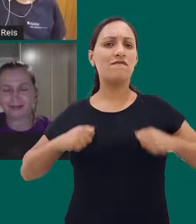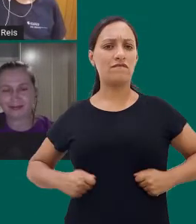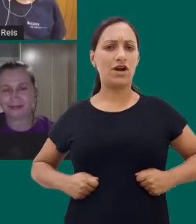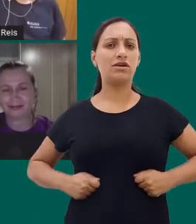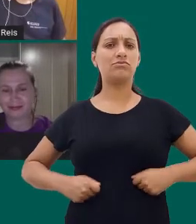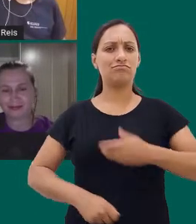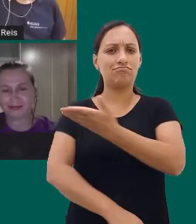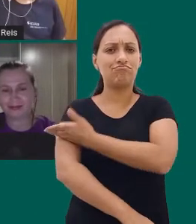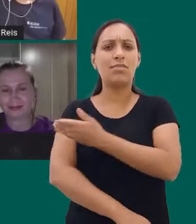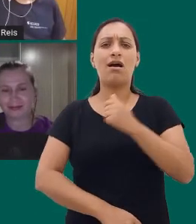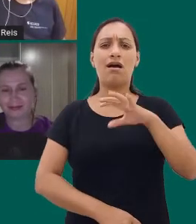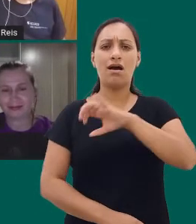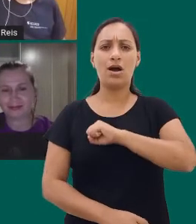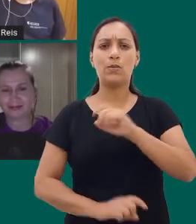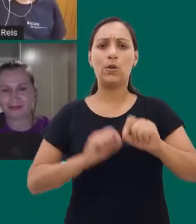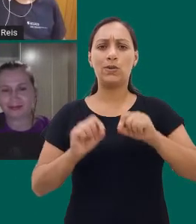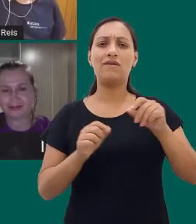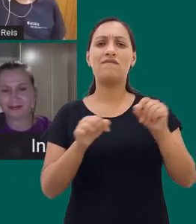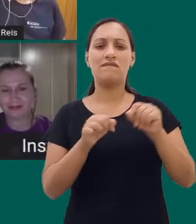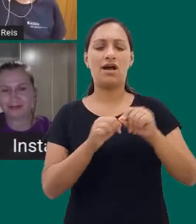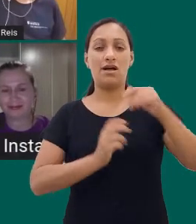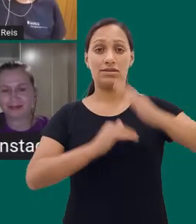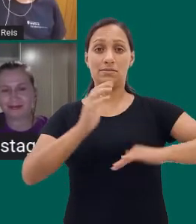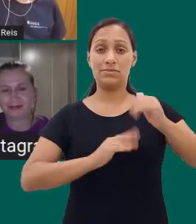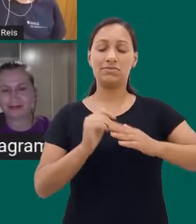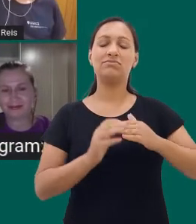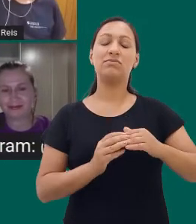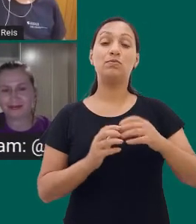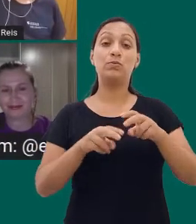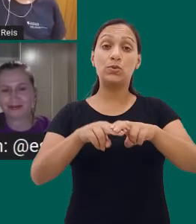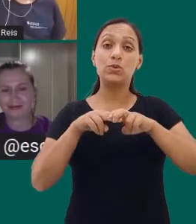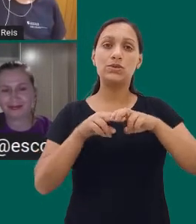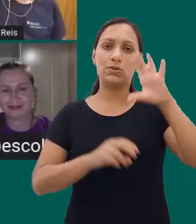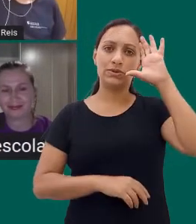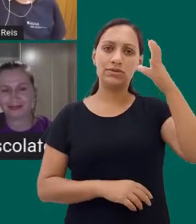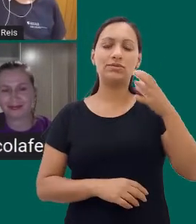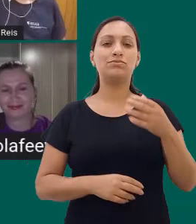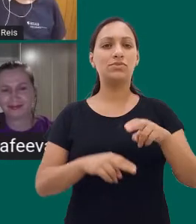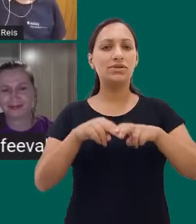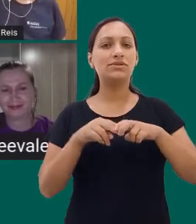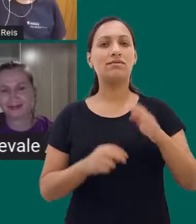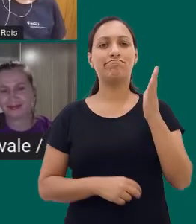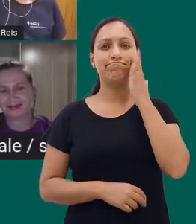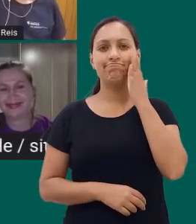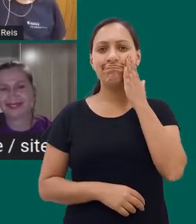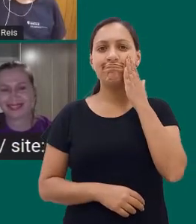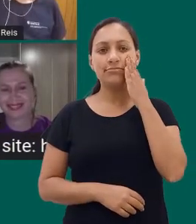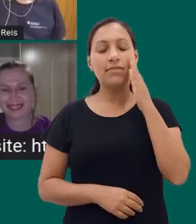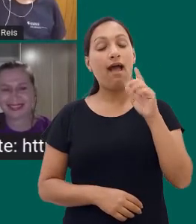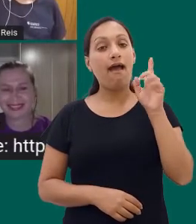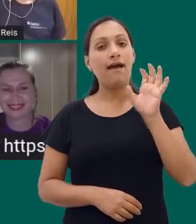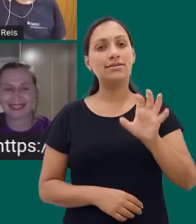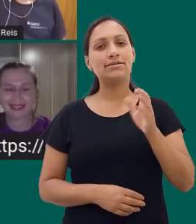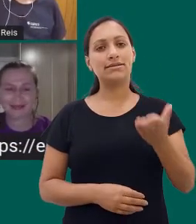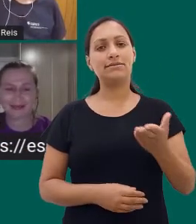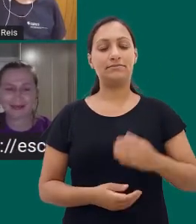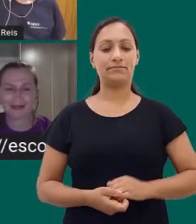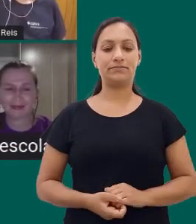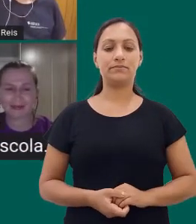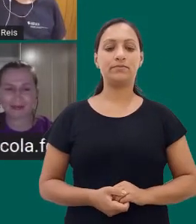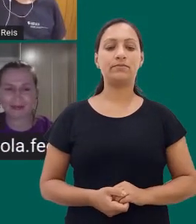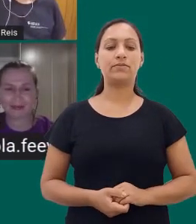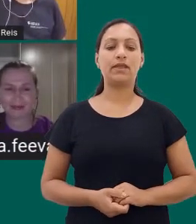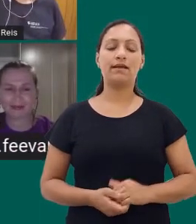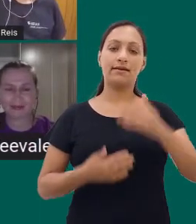que ama o que faz, e é por isso que acontece. É por isso que a gente pode estar aqui dando a cara a tapa e dizendo, é assim, é assim. Então, agradeço, né,